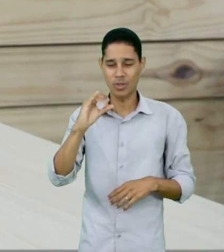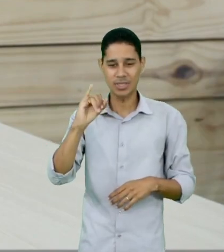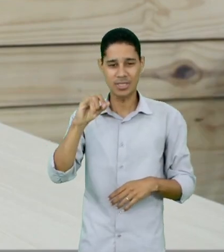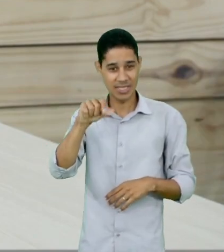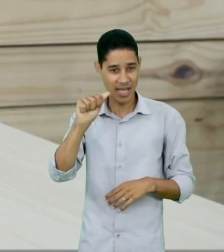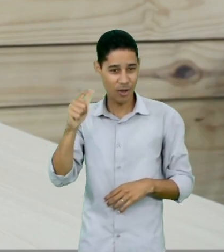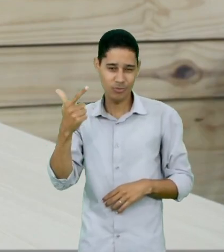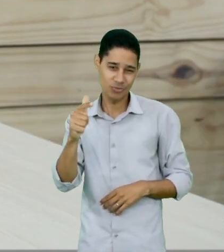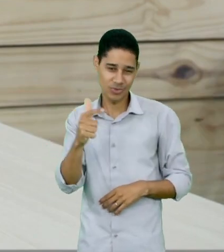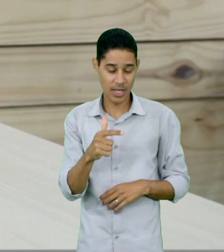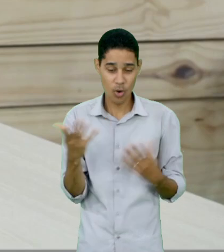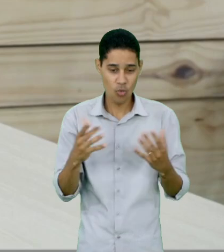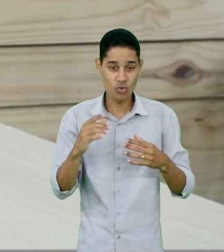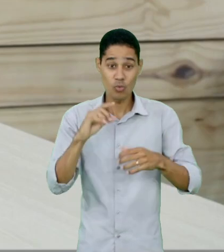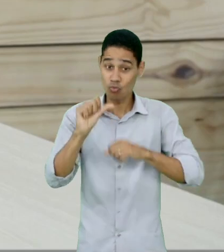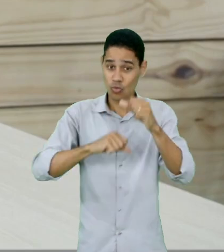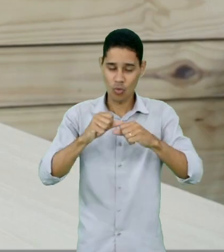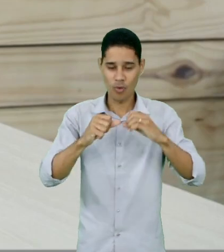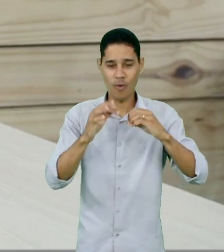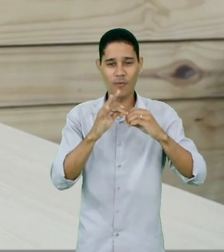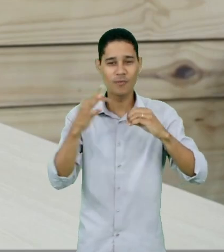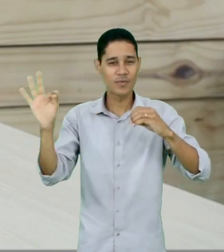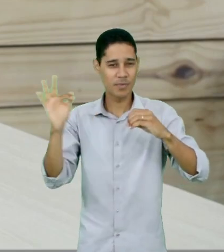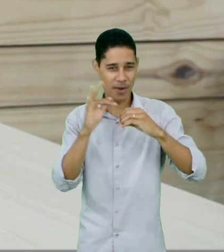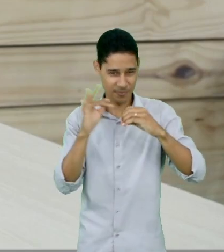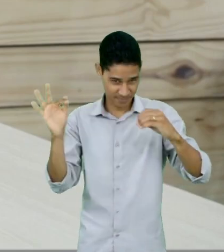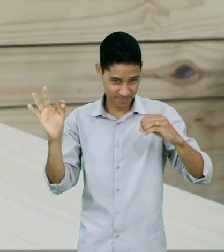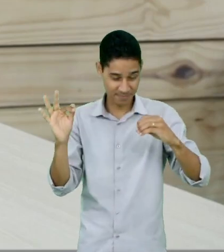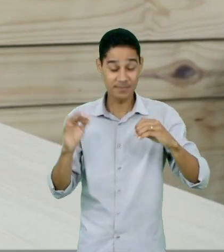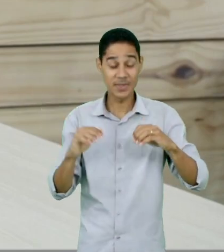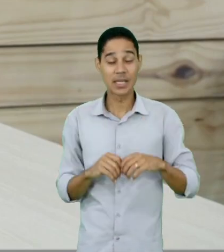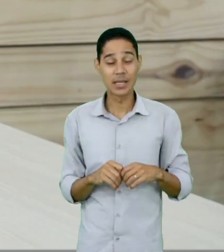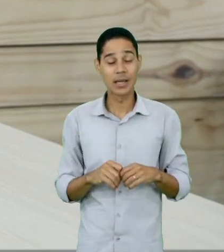fibra ótica, né? E um ano depois